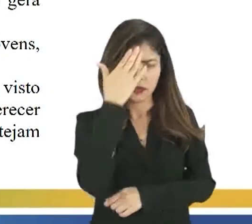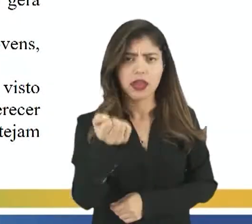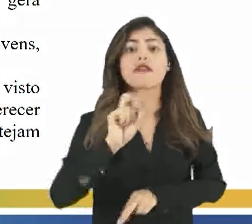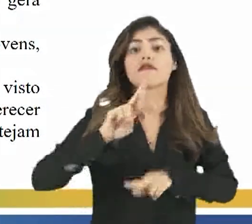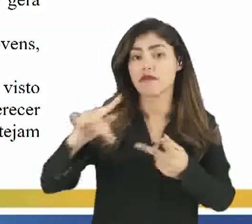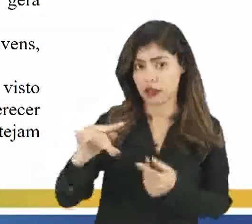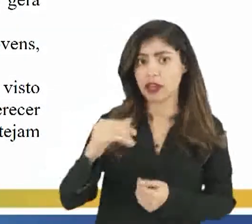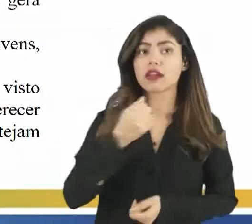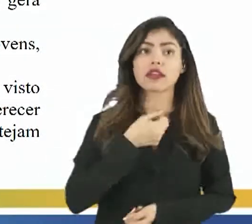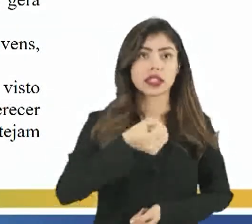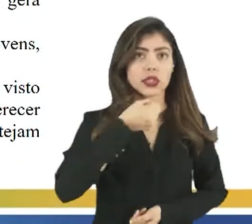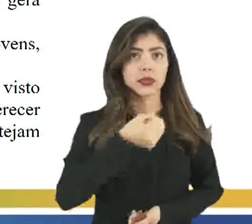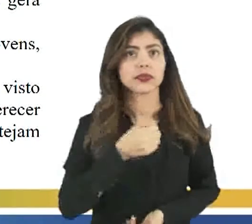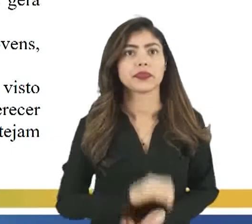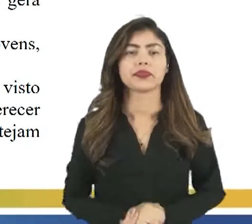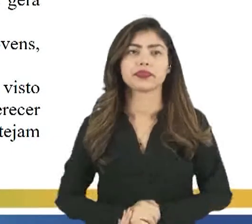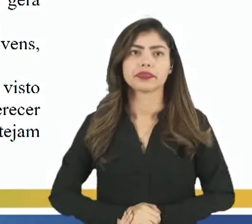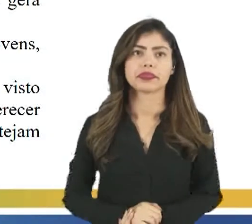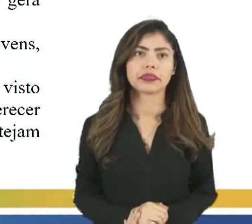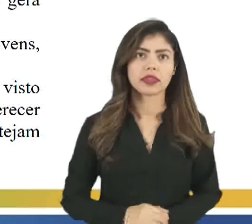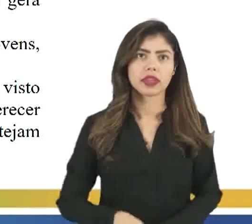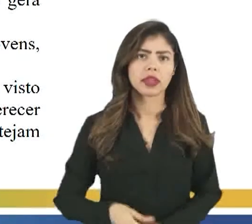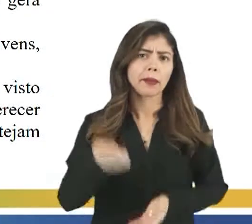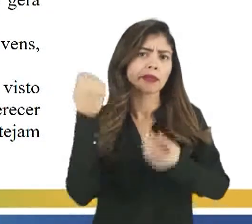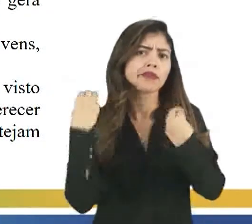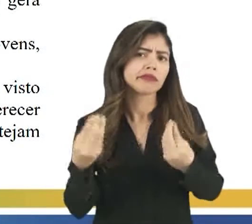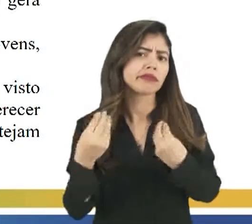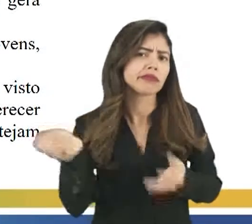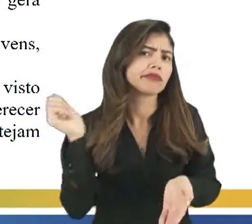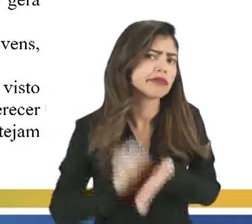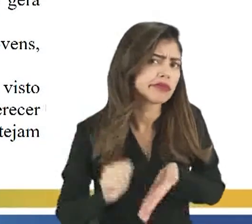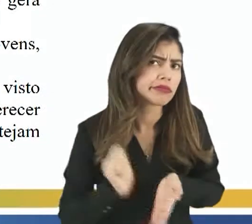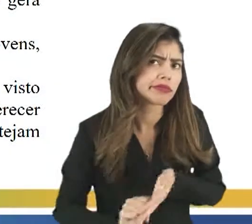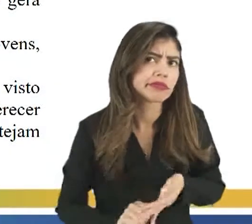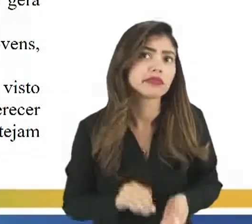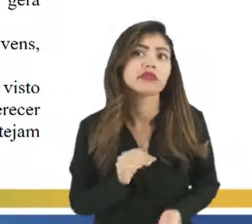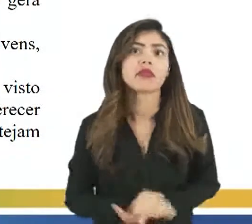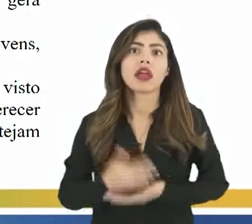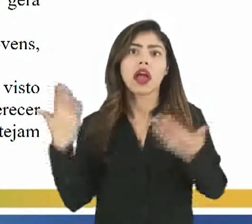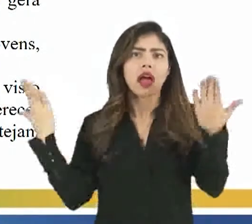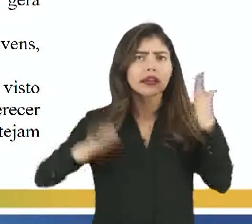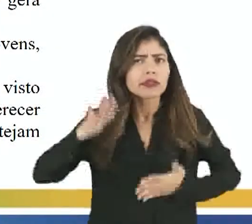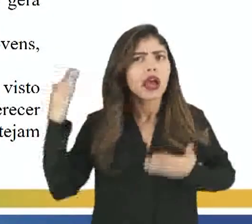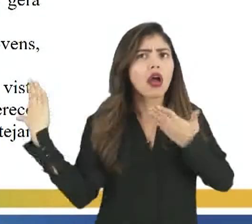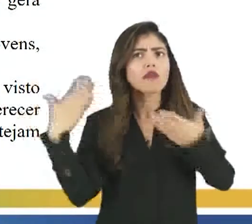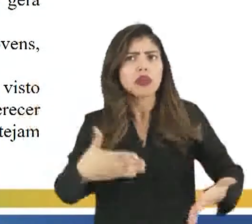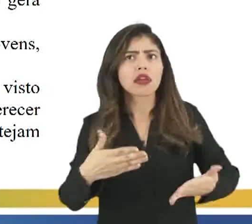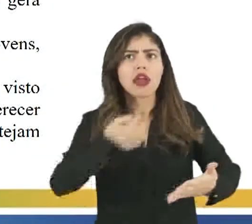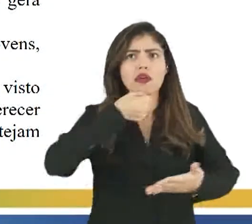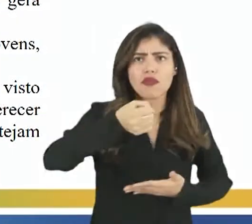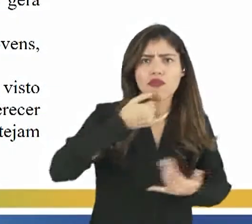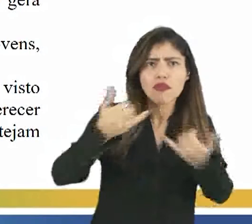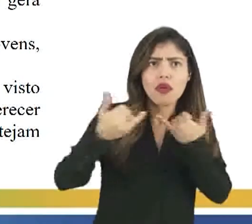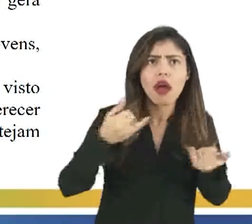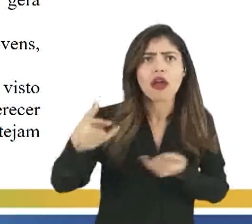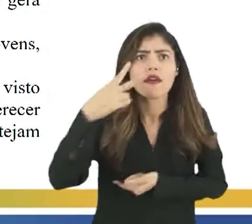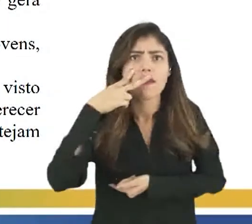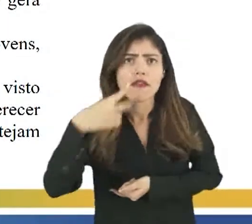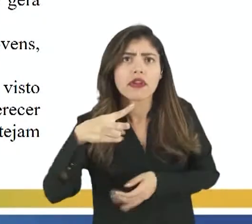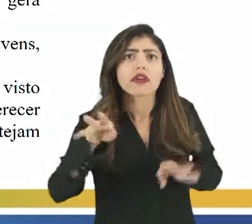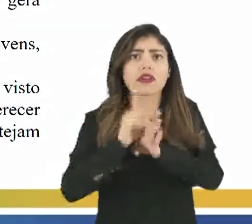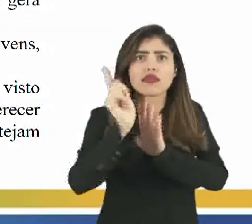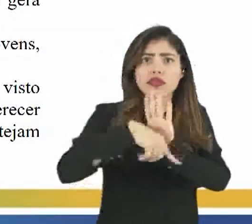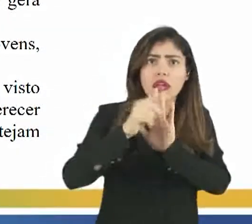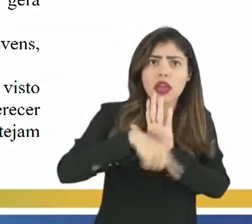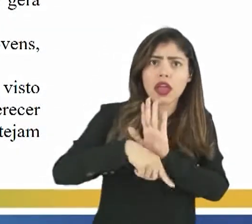você vai se dirigir. Para que escrever? Geralmente o objetivo das reportagens é informar, visto que se trata